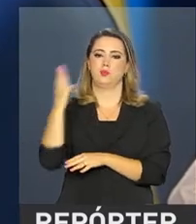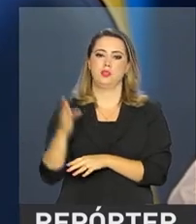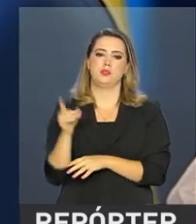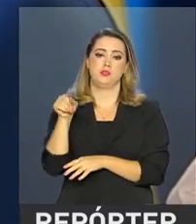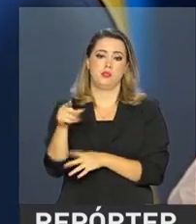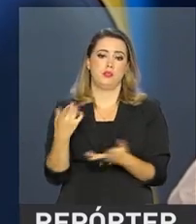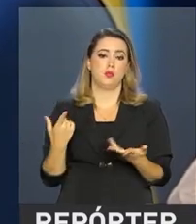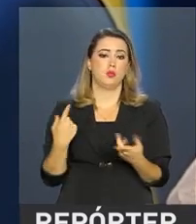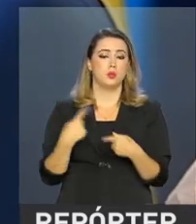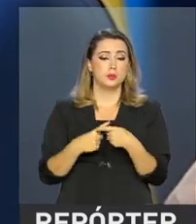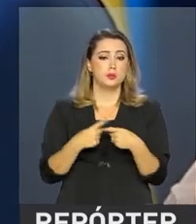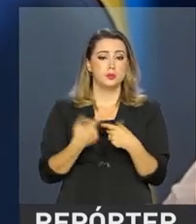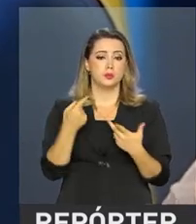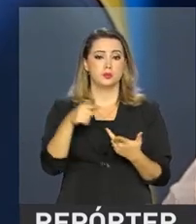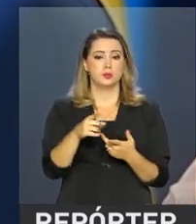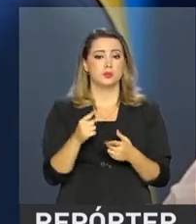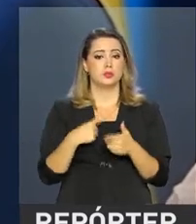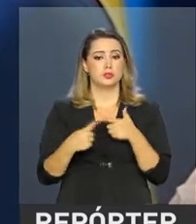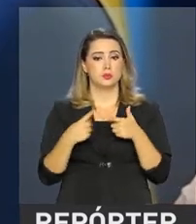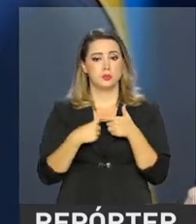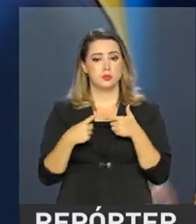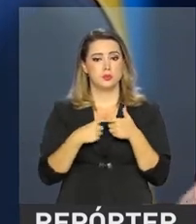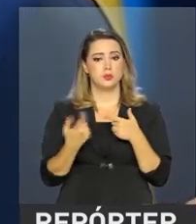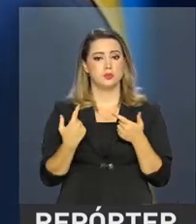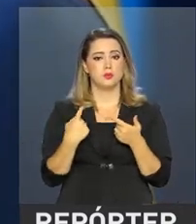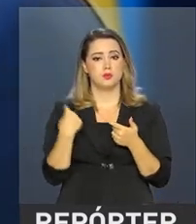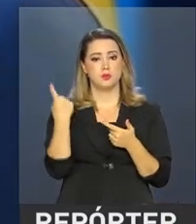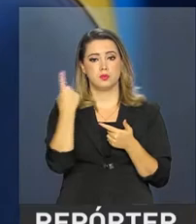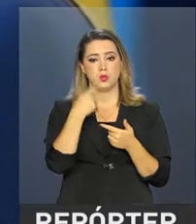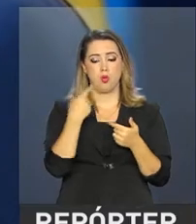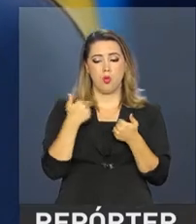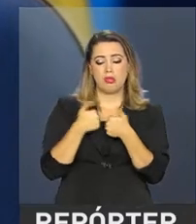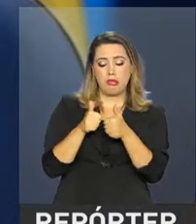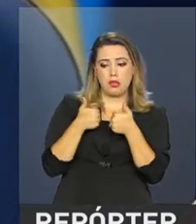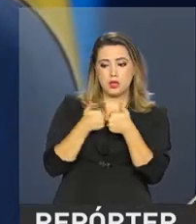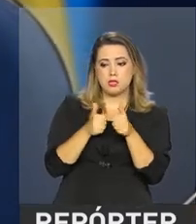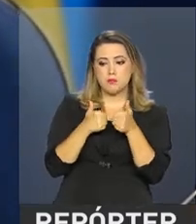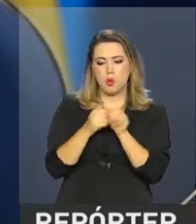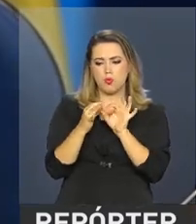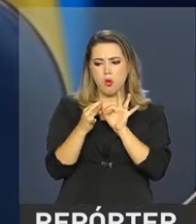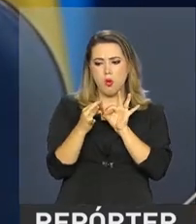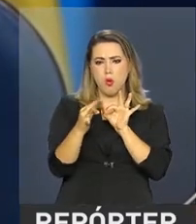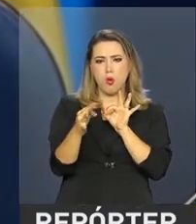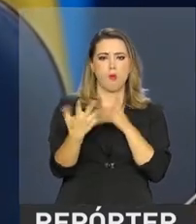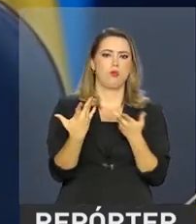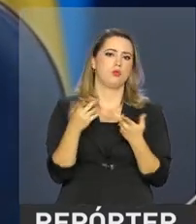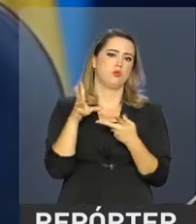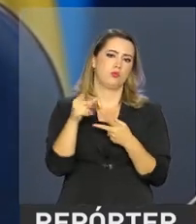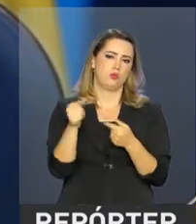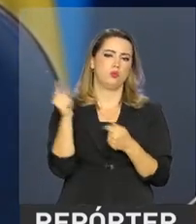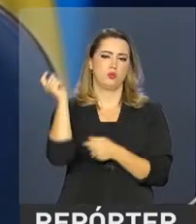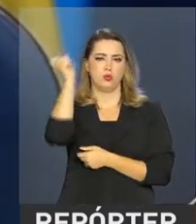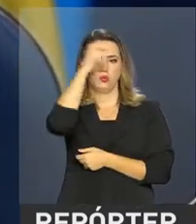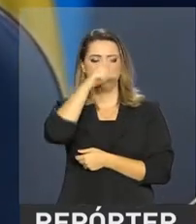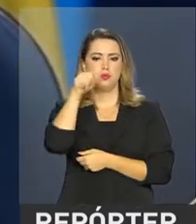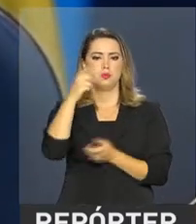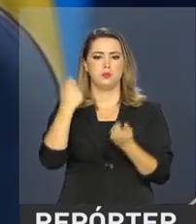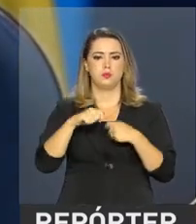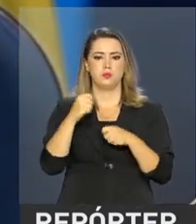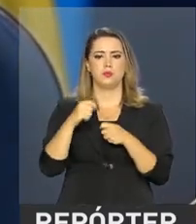tem eleição nacional. Quer dizer, você tem um problema ali de deslocamento que dificulta muito. Né? Então, eu acho que isso tem que